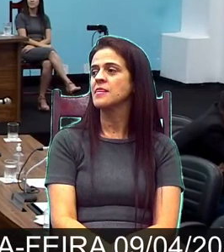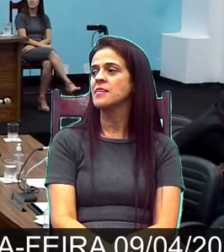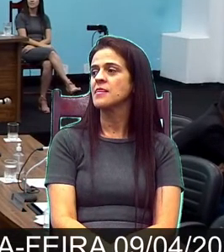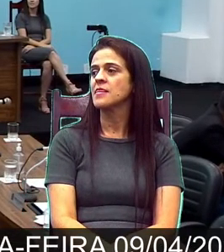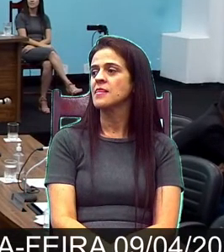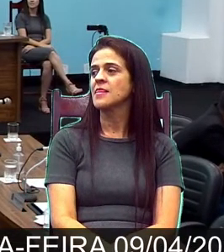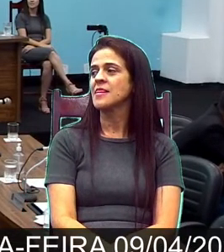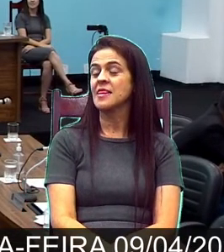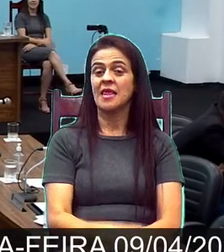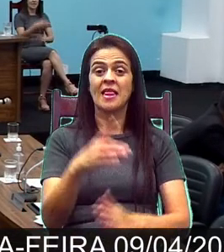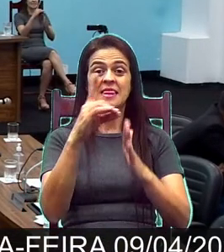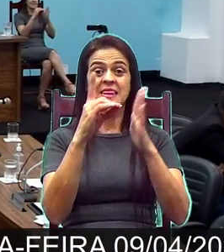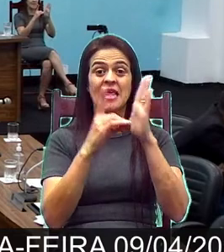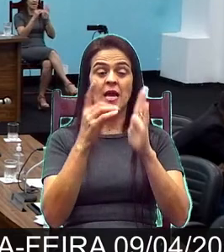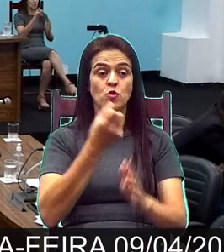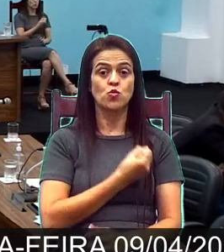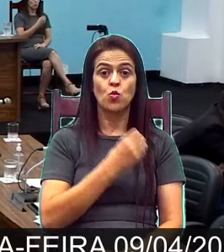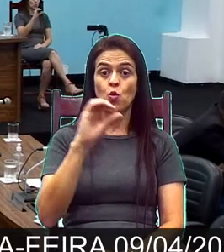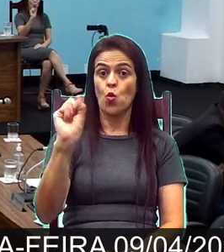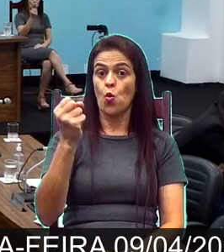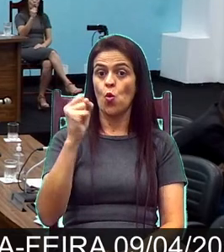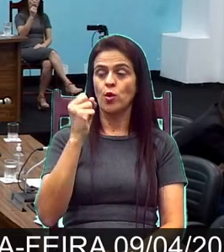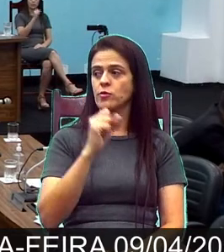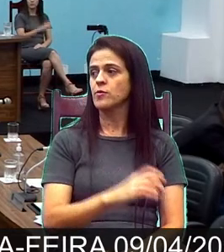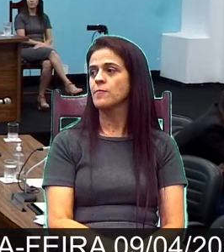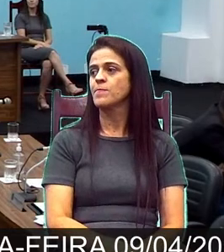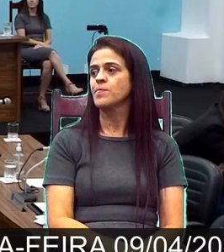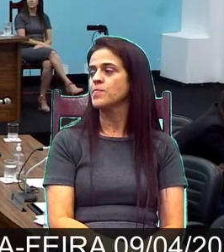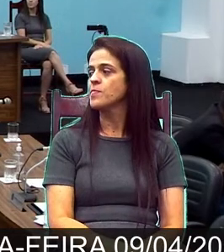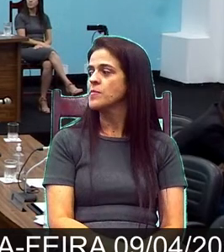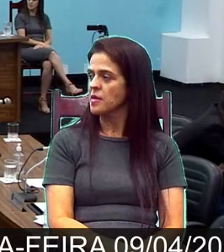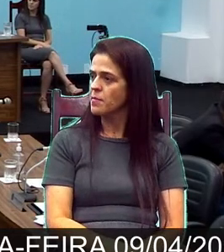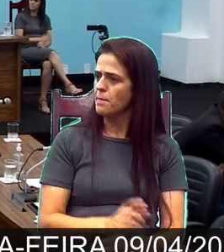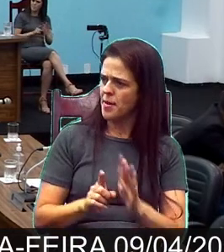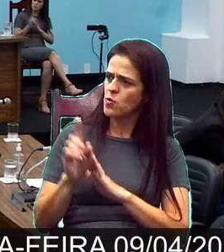Projeto de decreto legislativo número 8, senhor presidente. É isso?